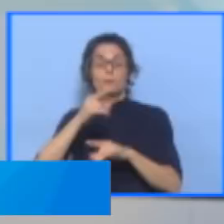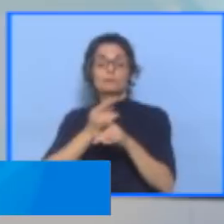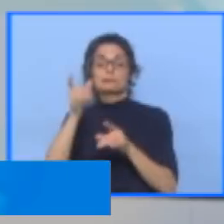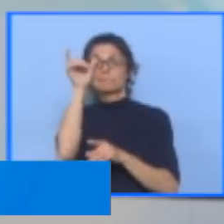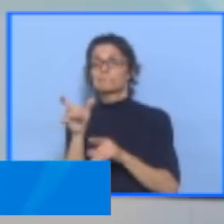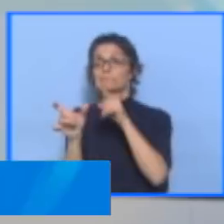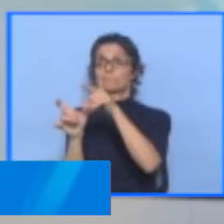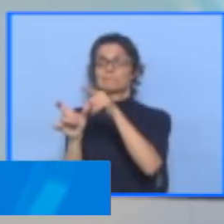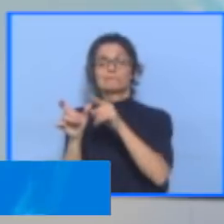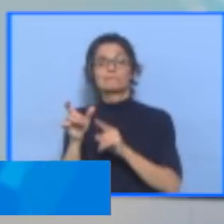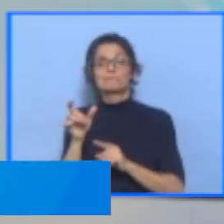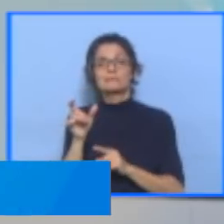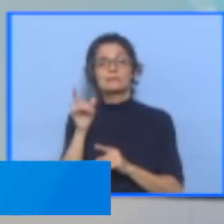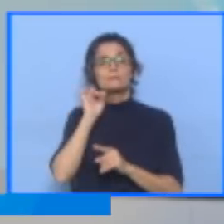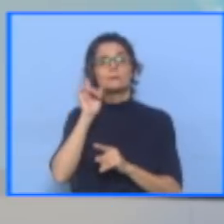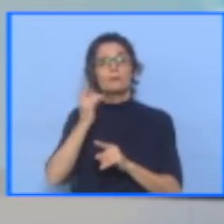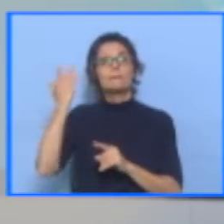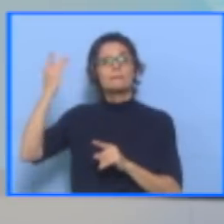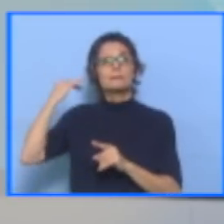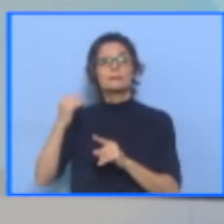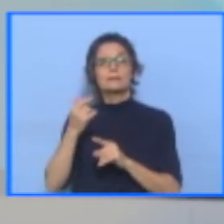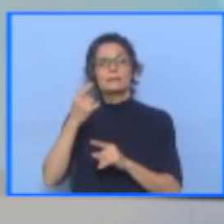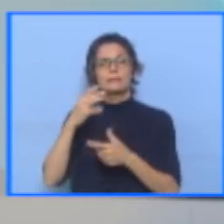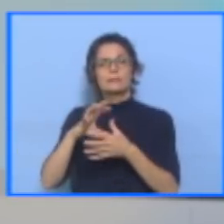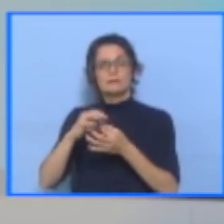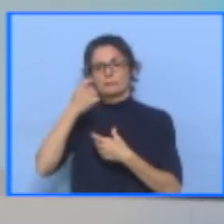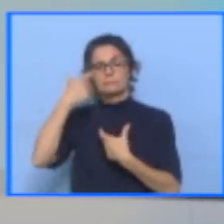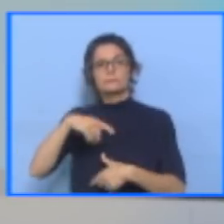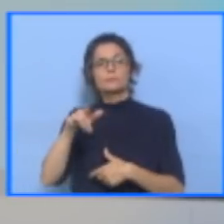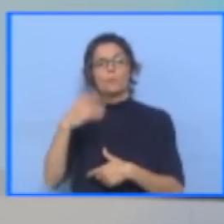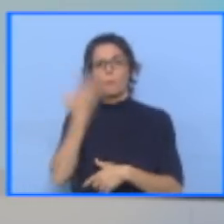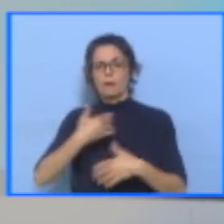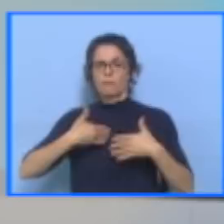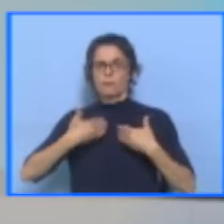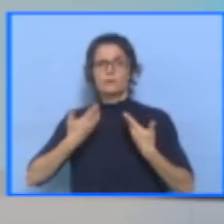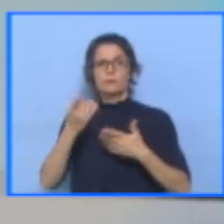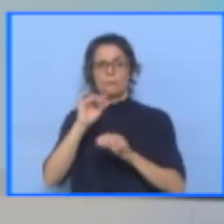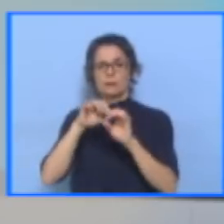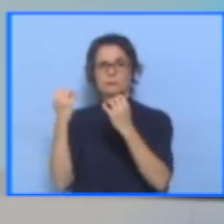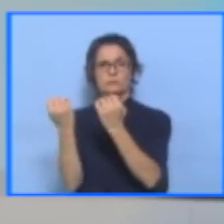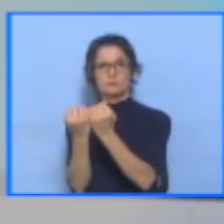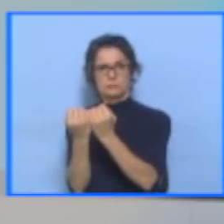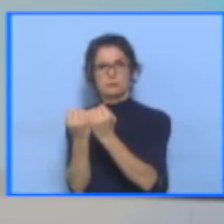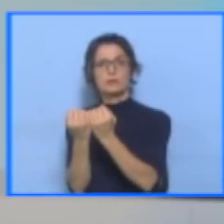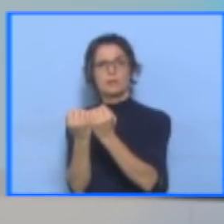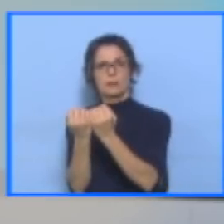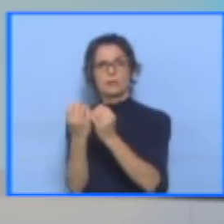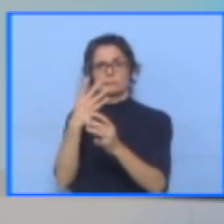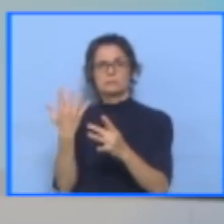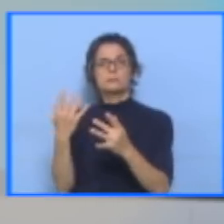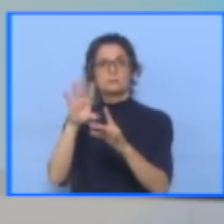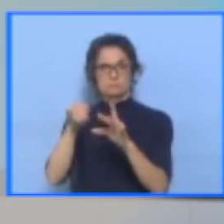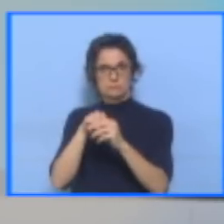figura do humanismo que marcou grandes temas que hoje diríamos dos direitos humanos, da sociedade de